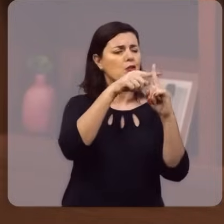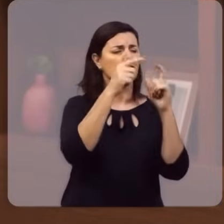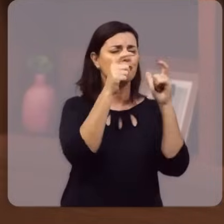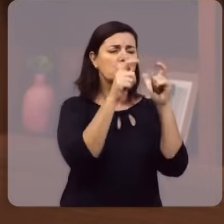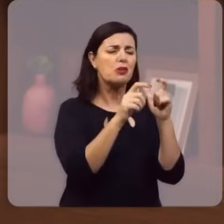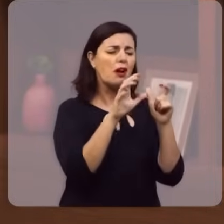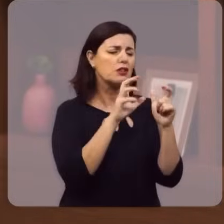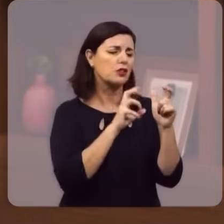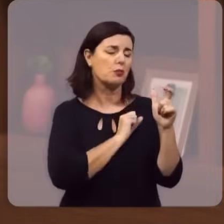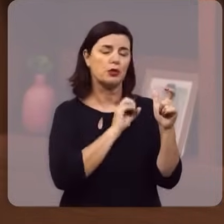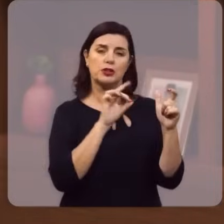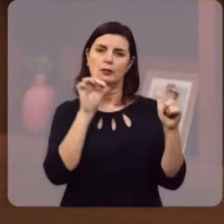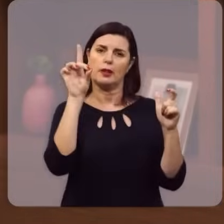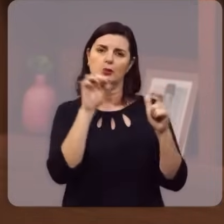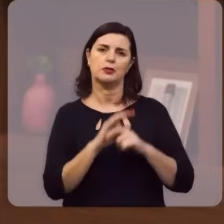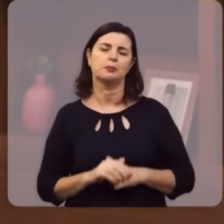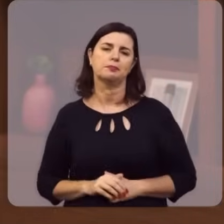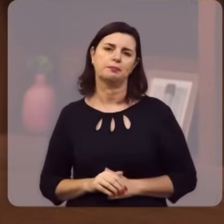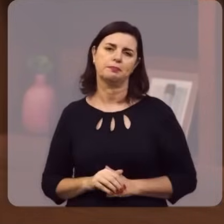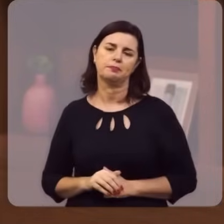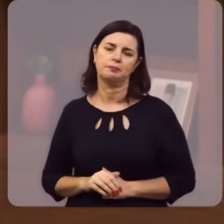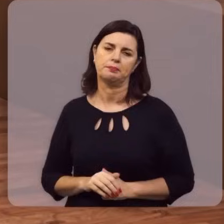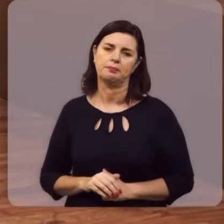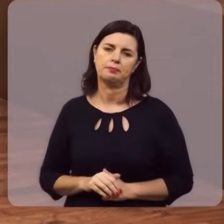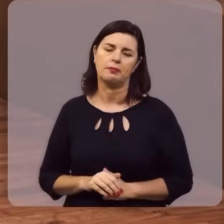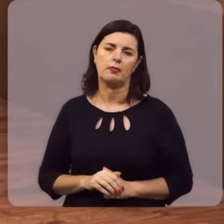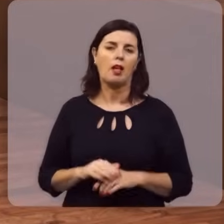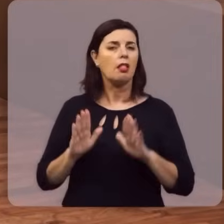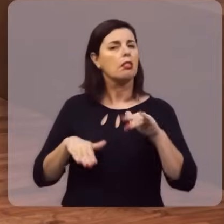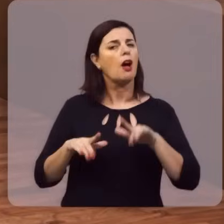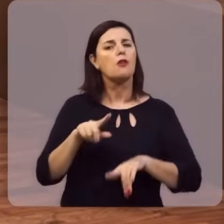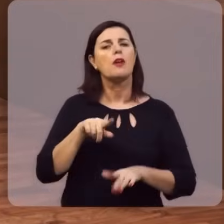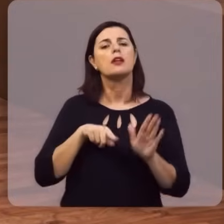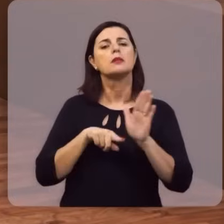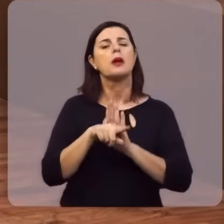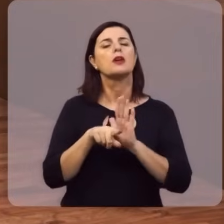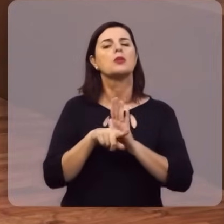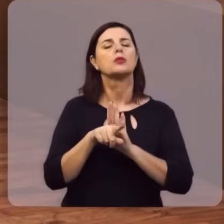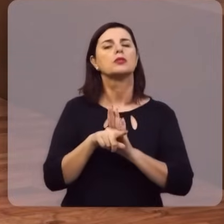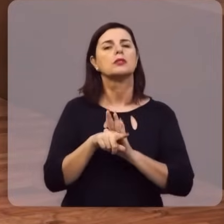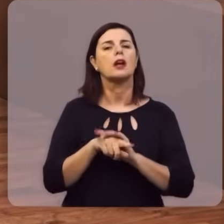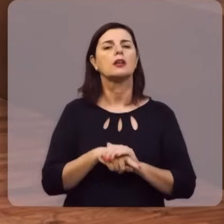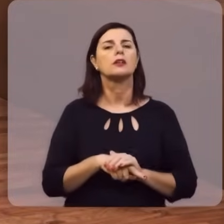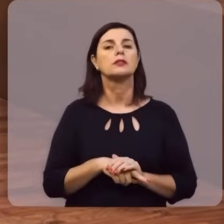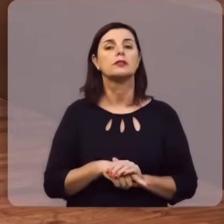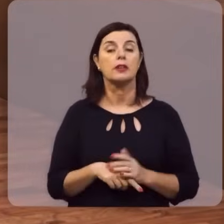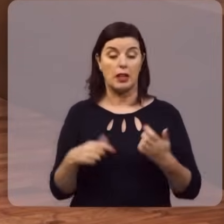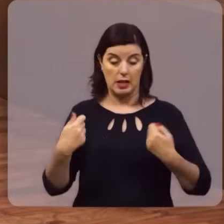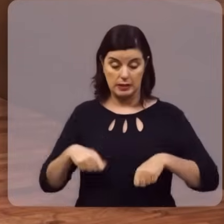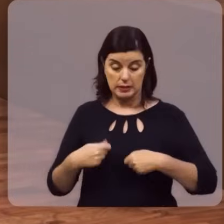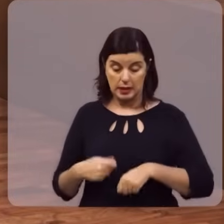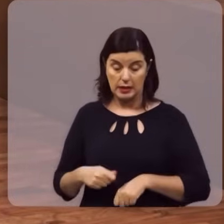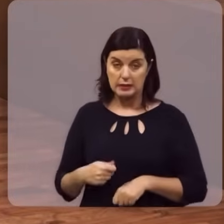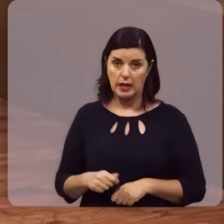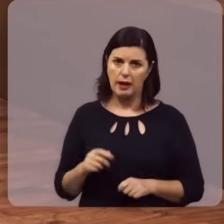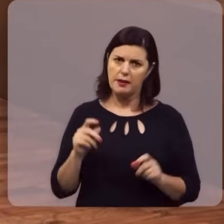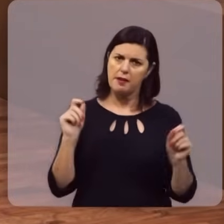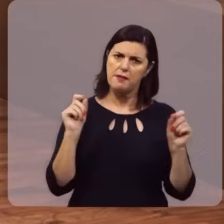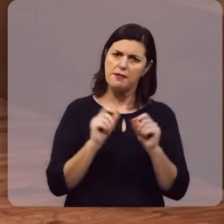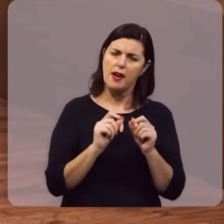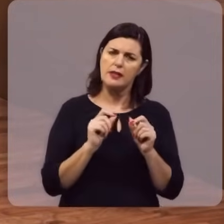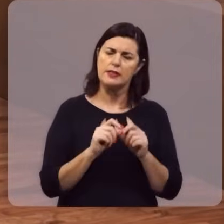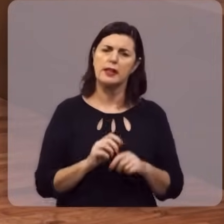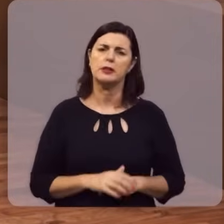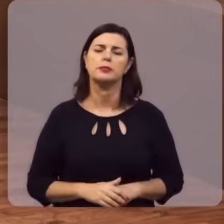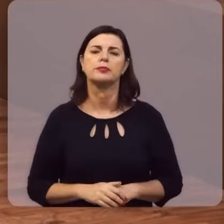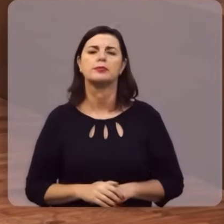do amor de Deus e talvez uma pergunta que é necessária fazer